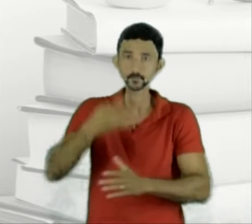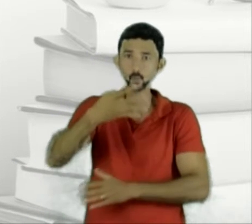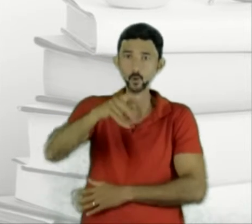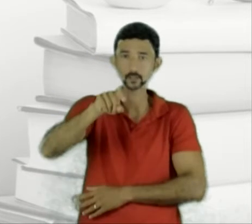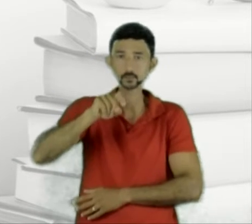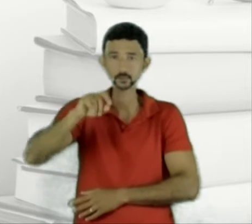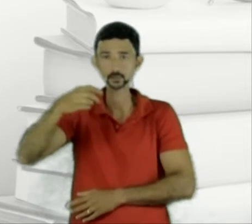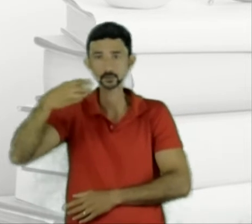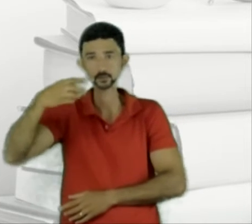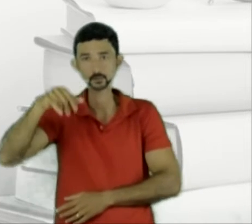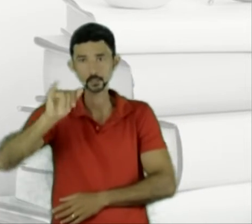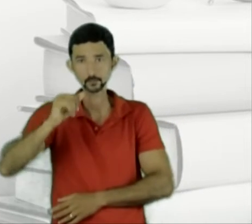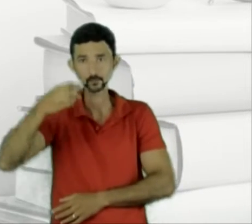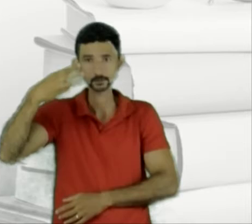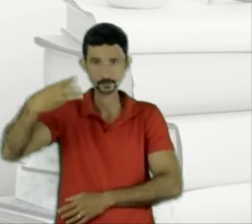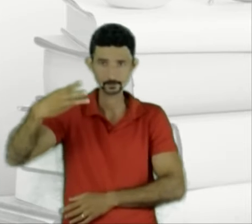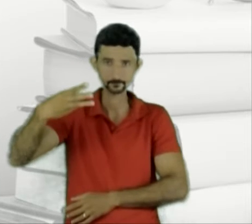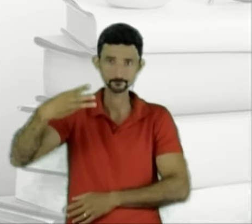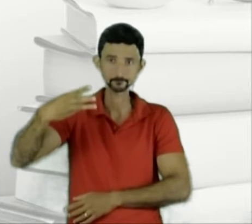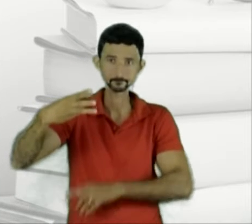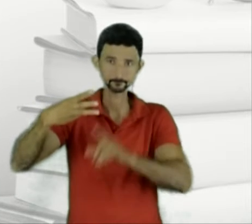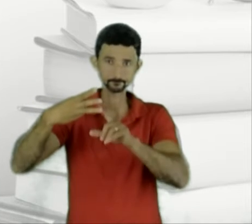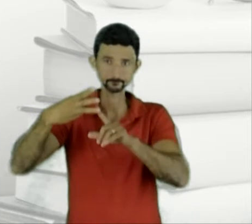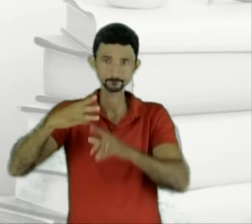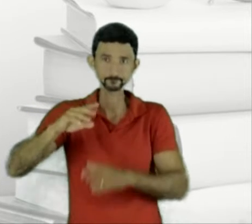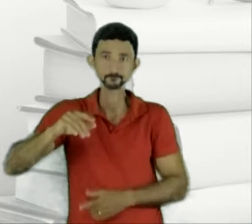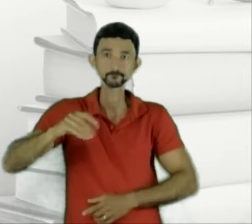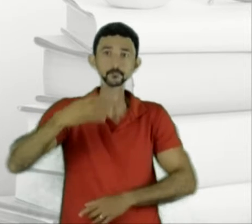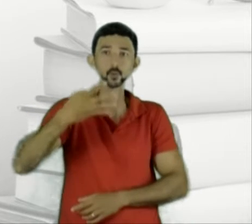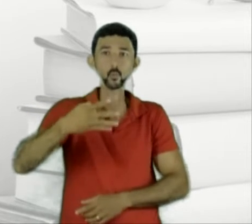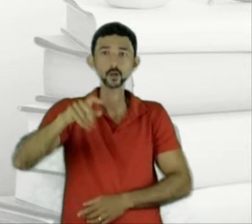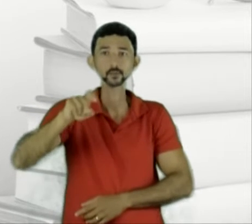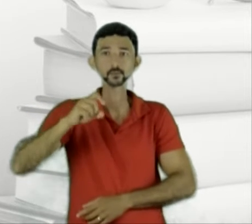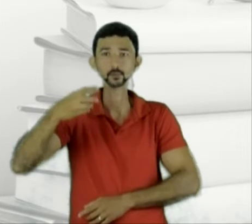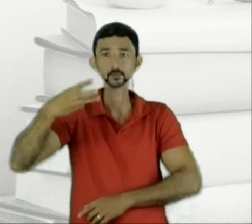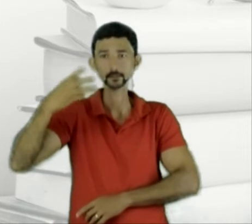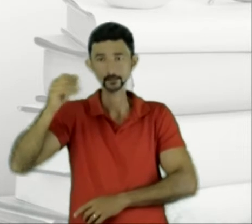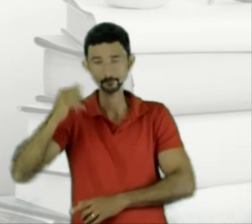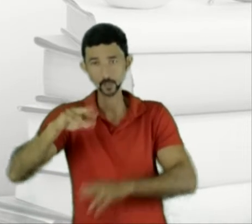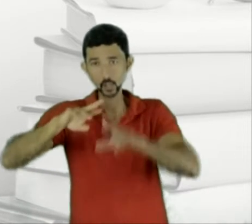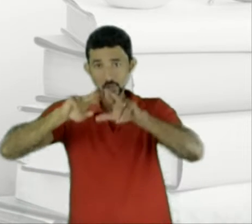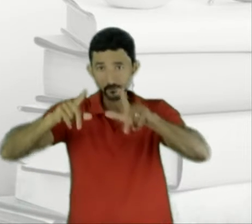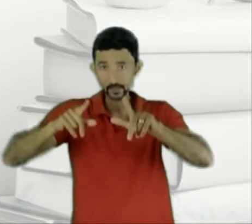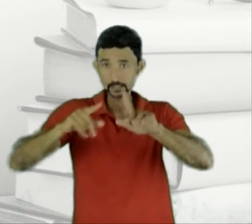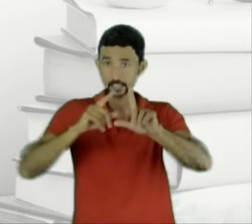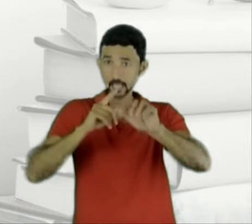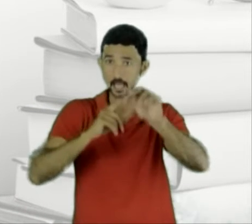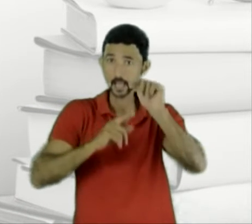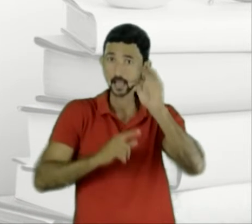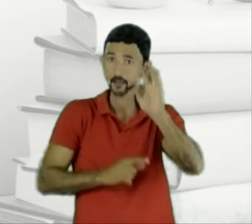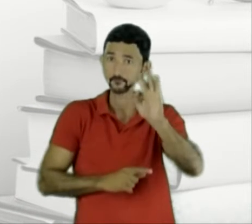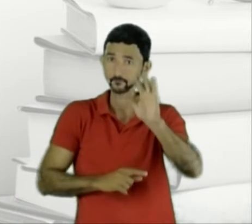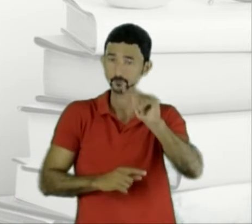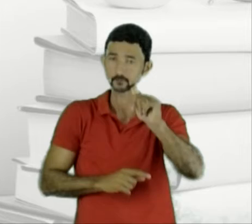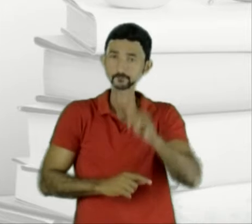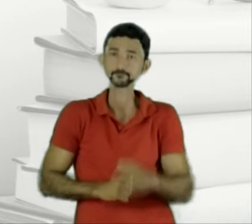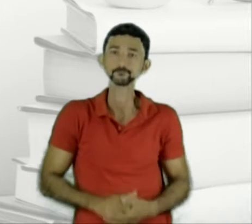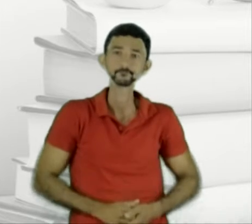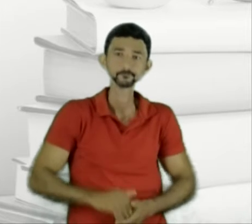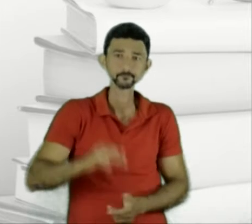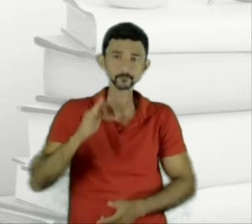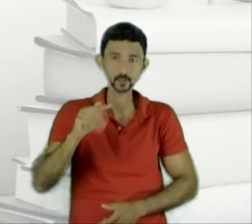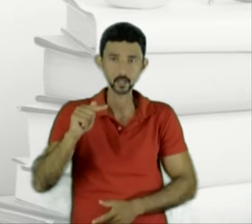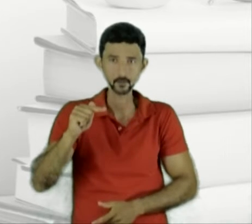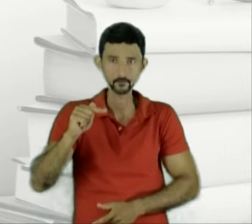4x ao cubo y, o expoente do y é 1. Então, são diferentes. Então, nesse caso, não